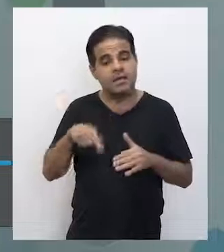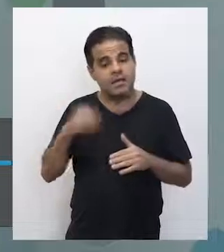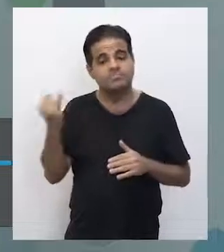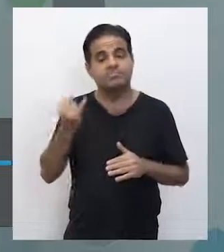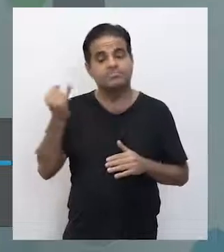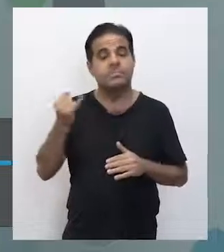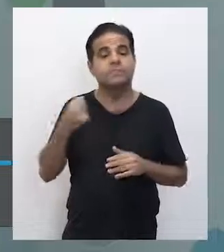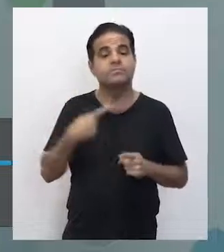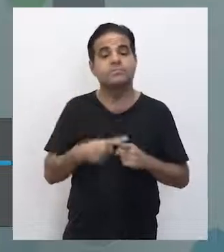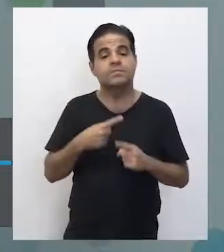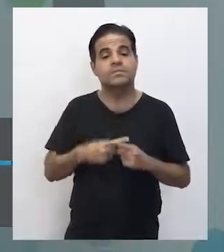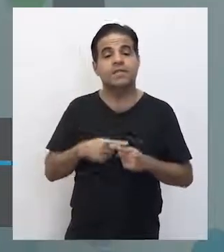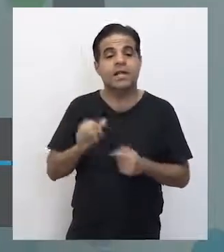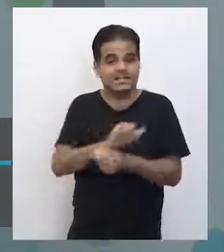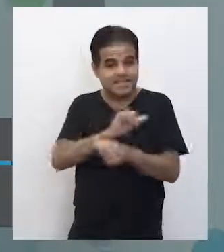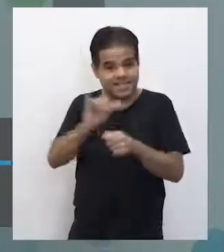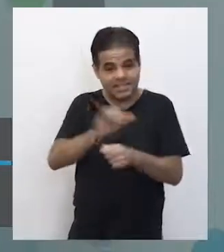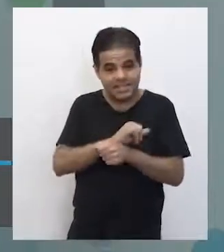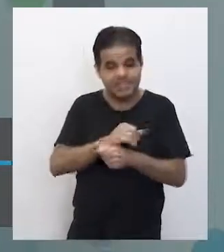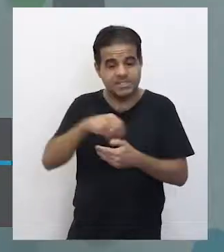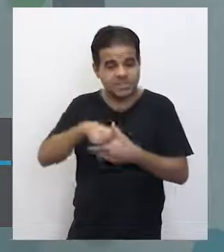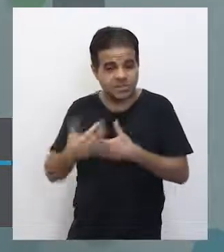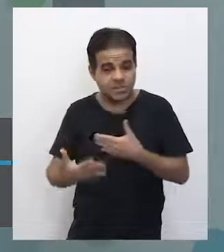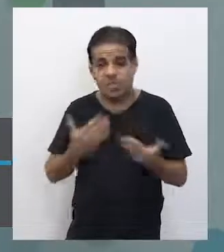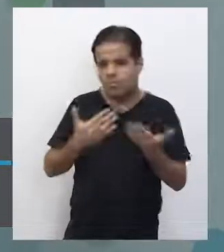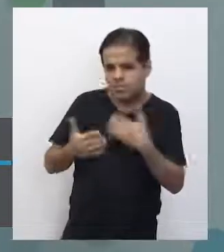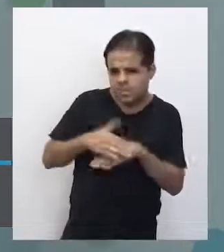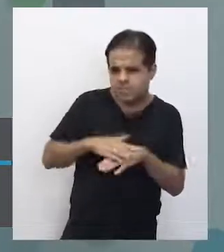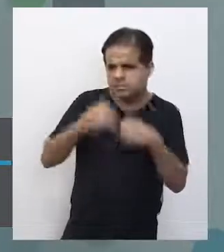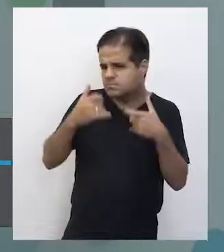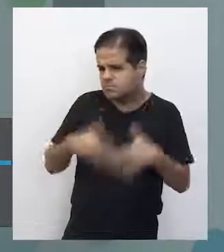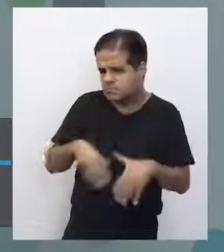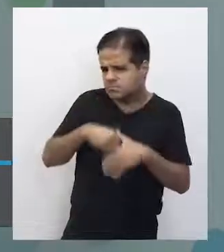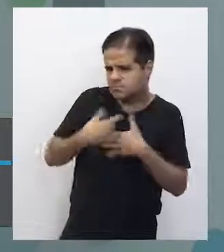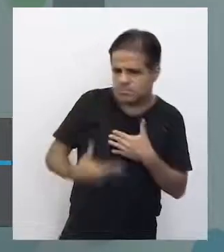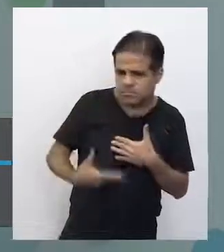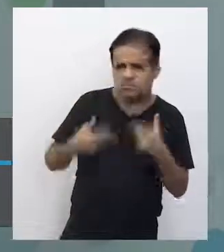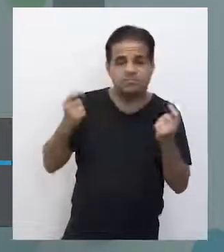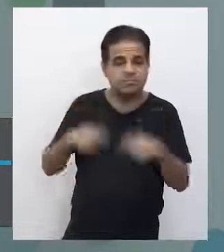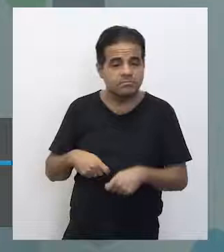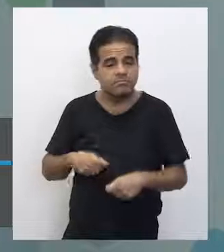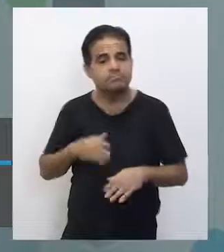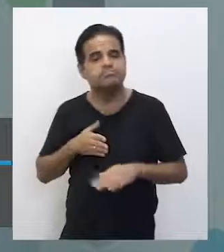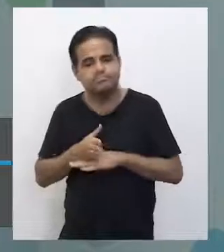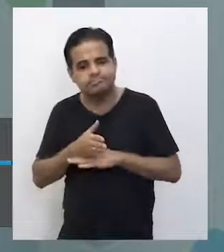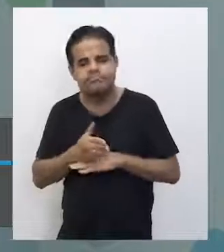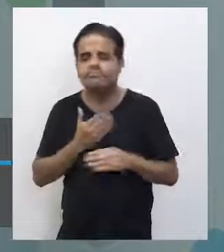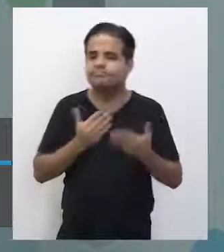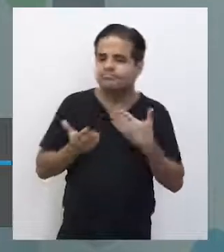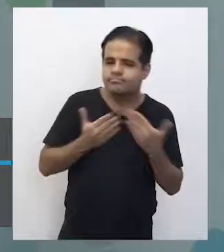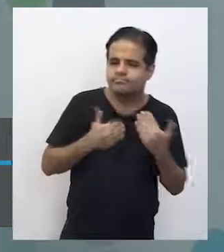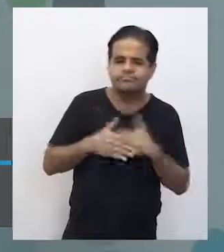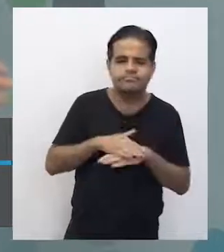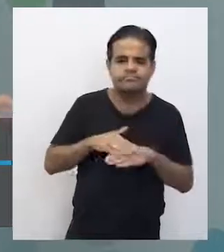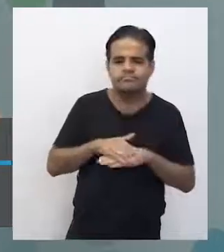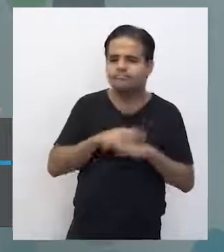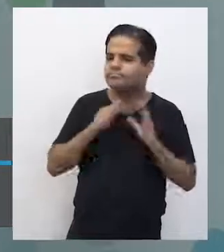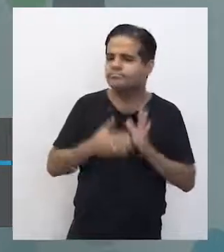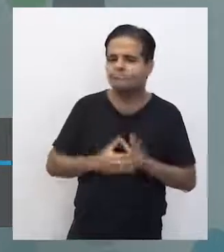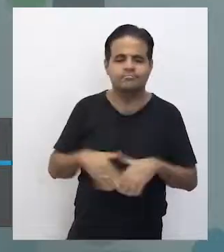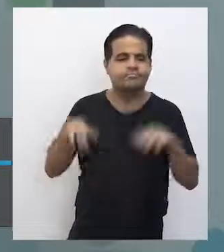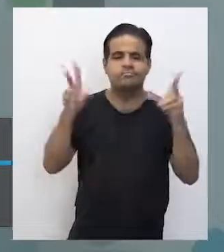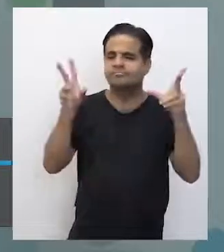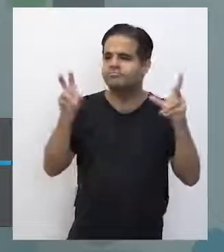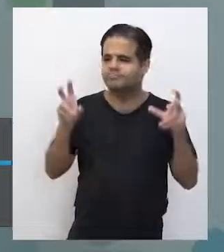importante. Por quê? Porque essas estratégias argumentativas, falar do texto argumentativo, te possibilita aí tratar de todos os